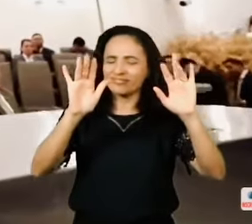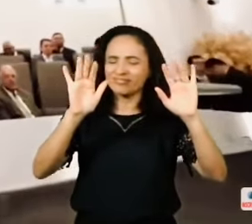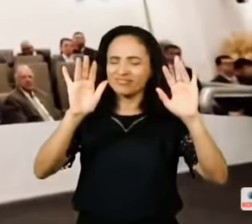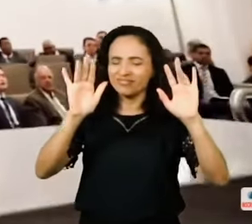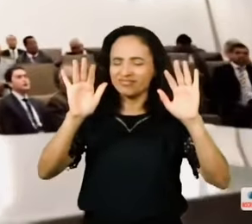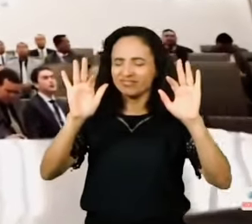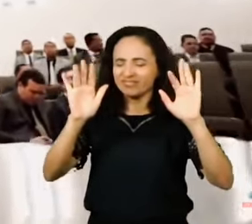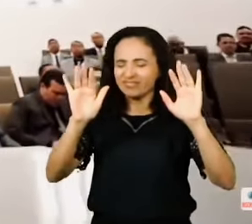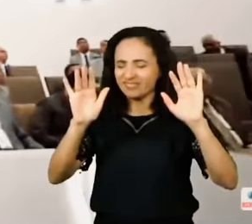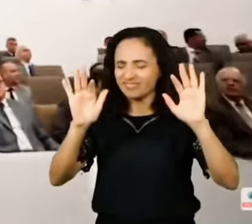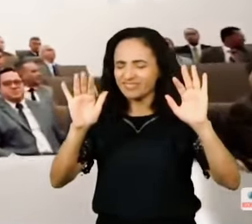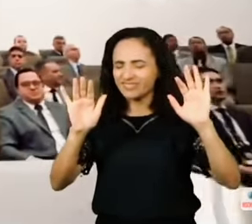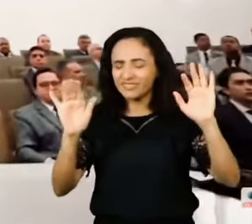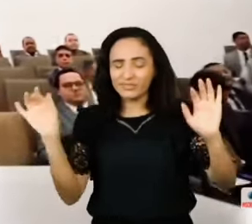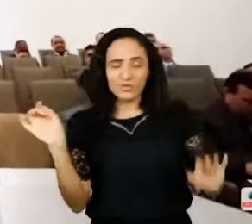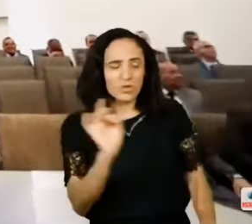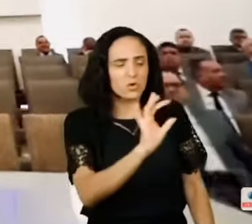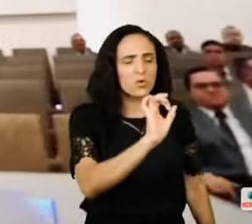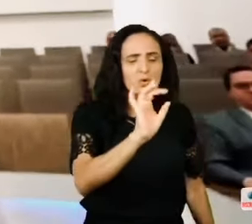para os